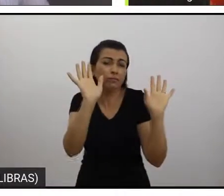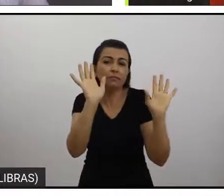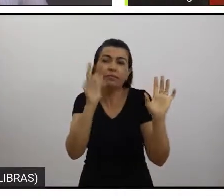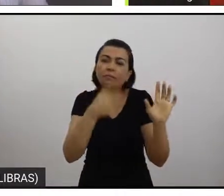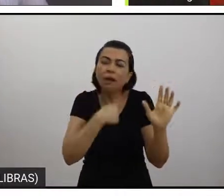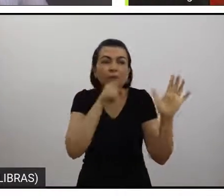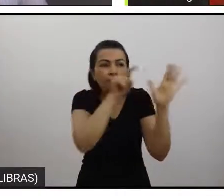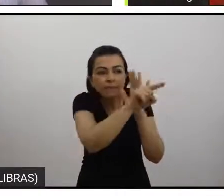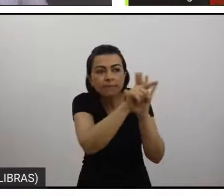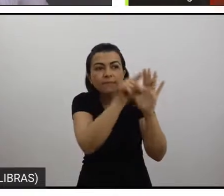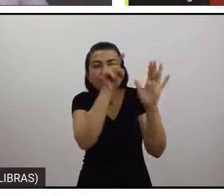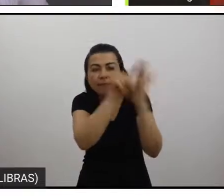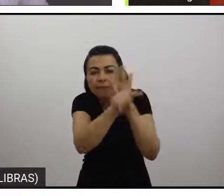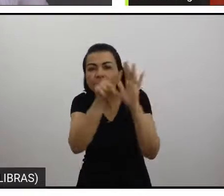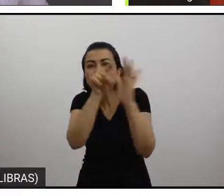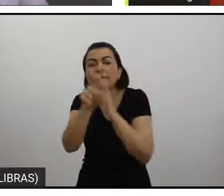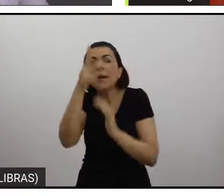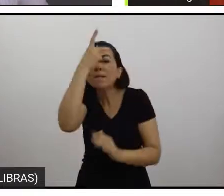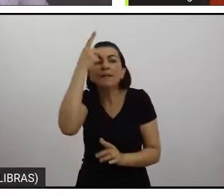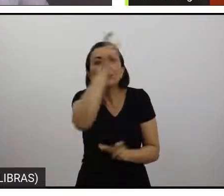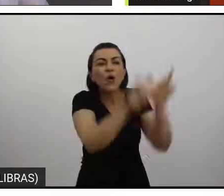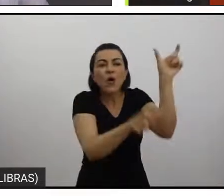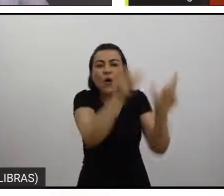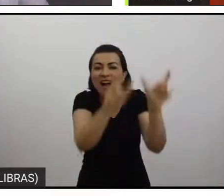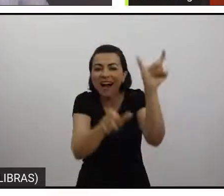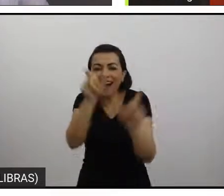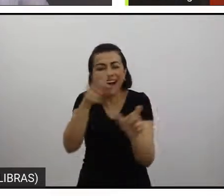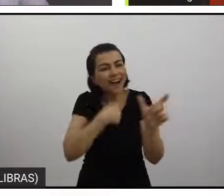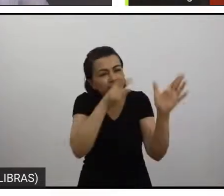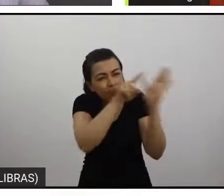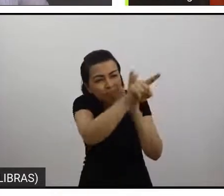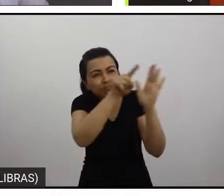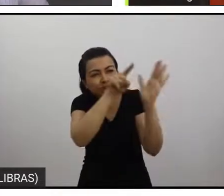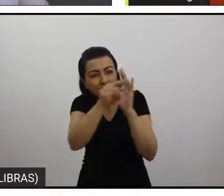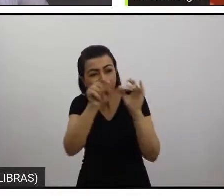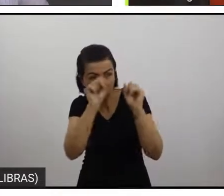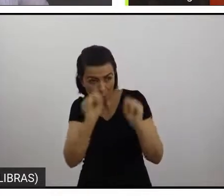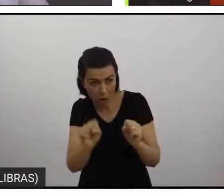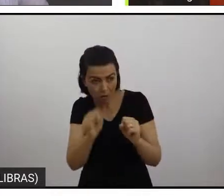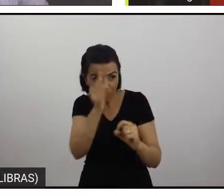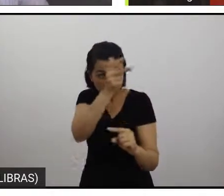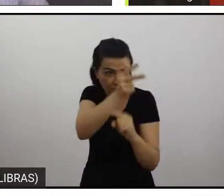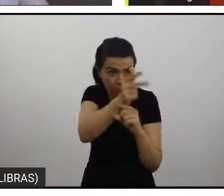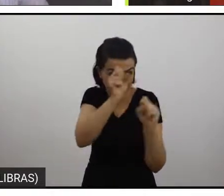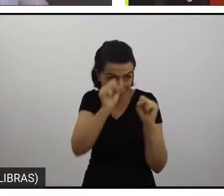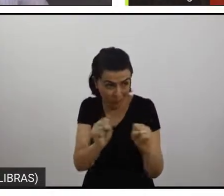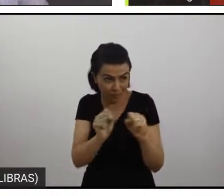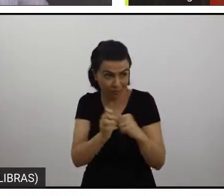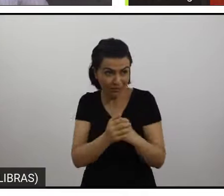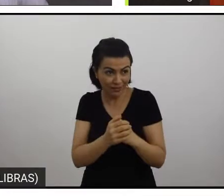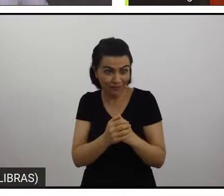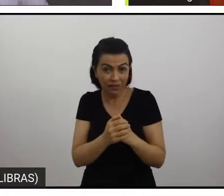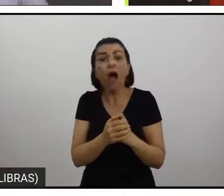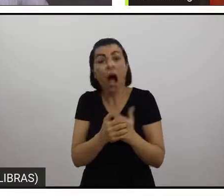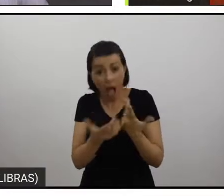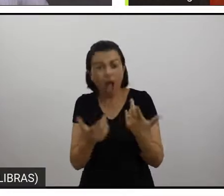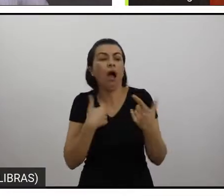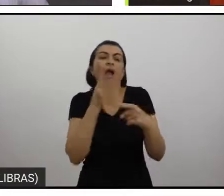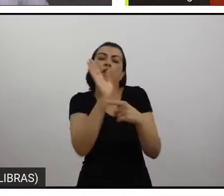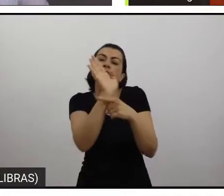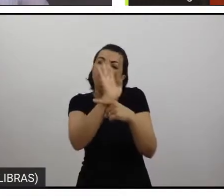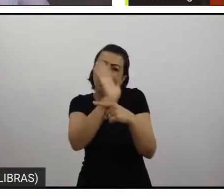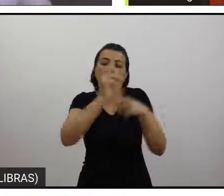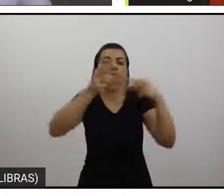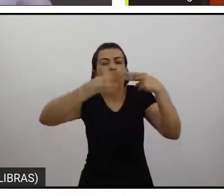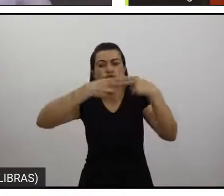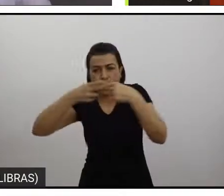desconhecidas. E tanto que na época que ficou pronto, os produtores reclamaram que não tinha muita arte, porque a arte que tem são